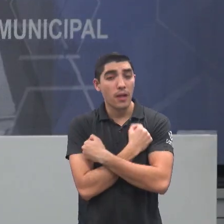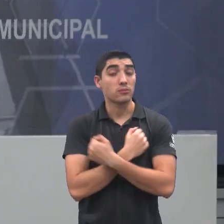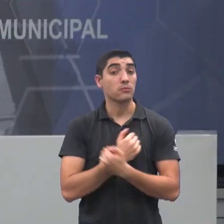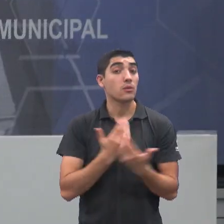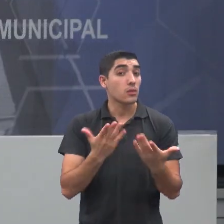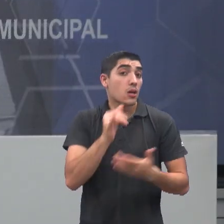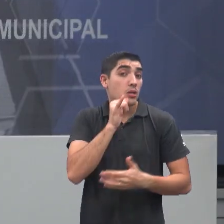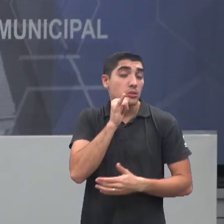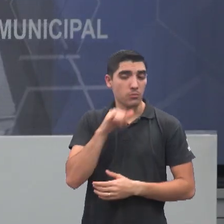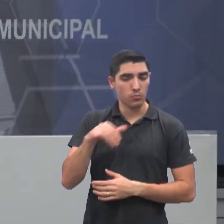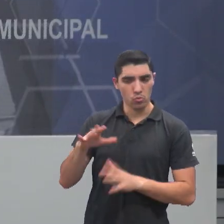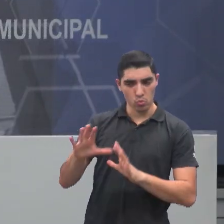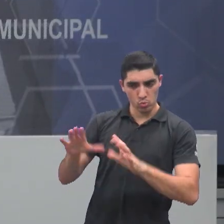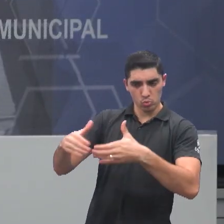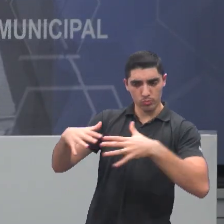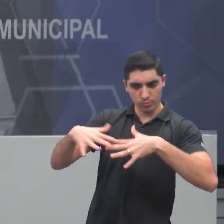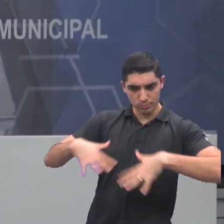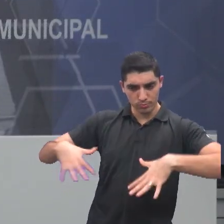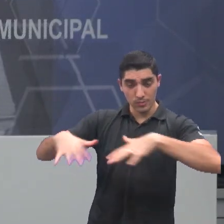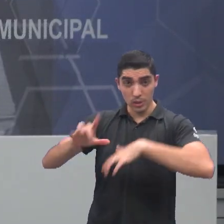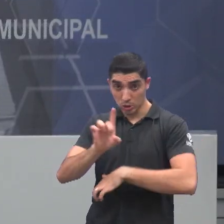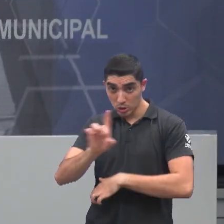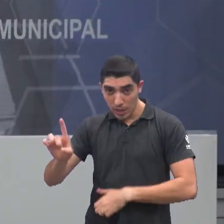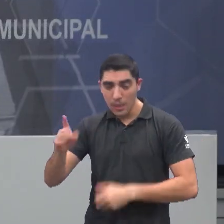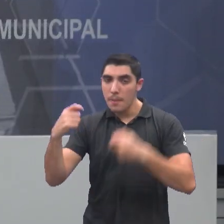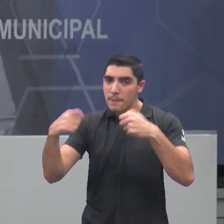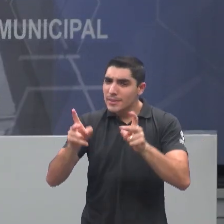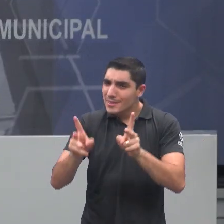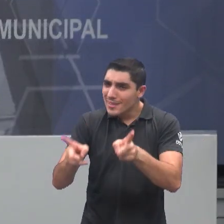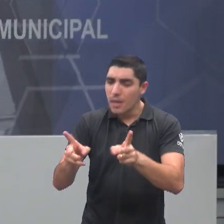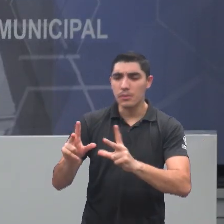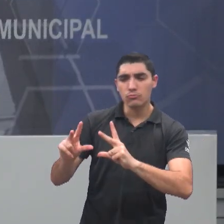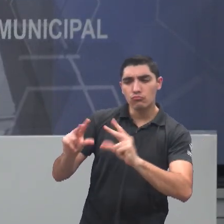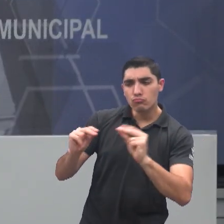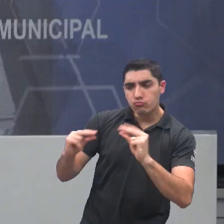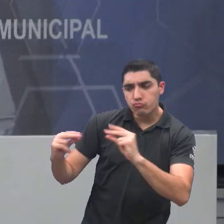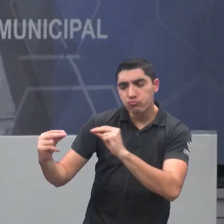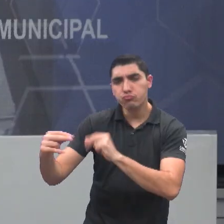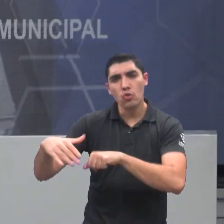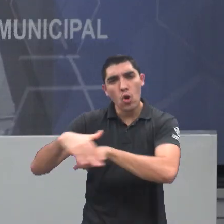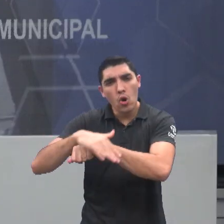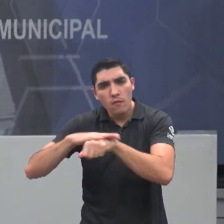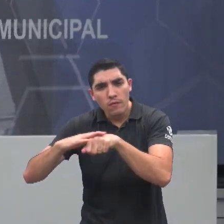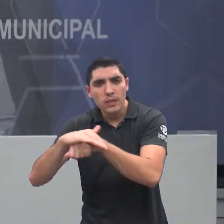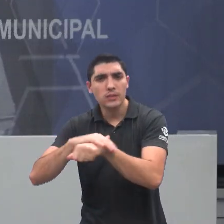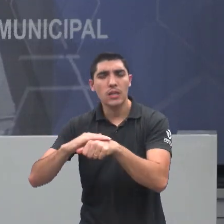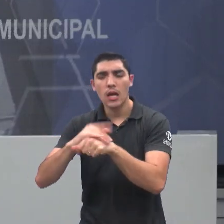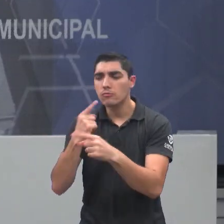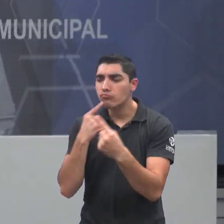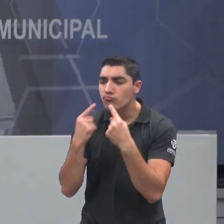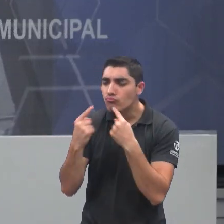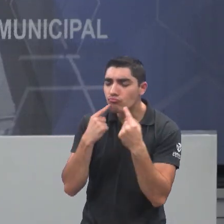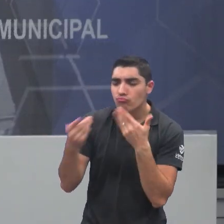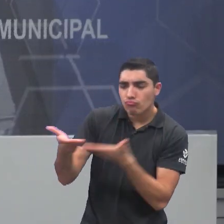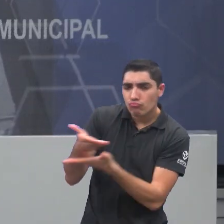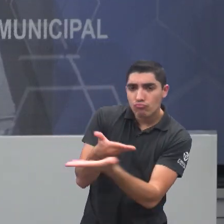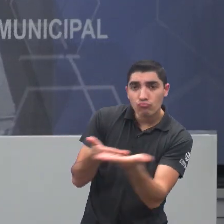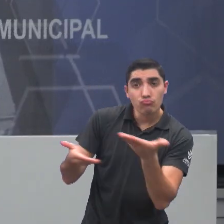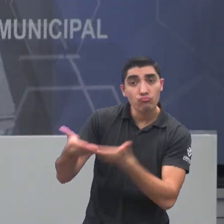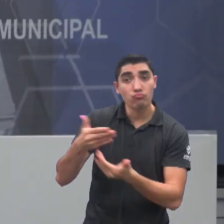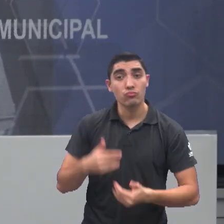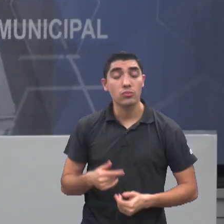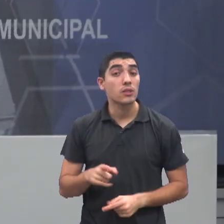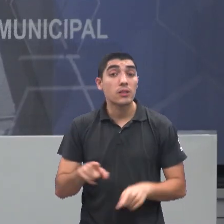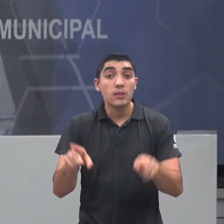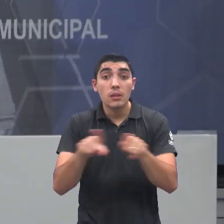dialogar mais, compreender o aspecto de cada um, né, e mais que isso, a gente tem um grande inimigo